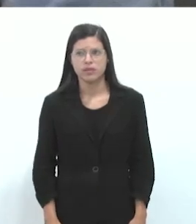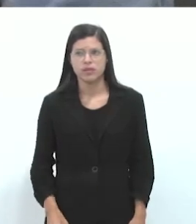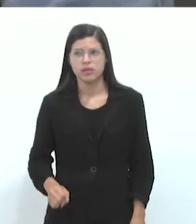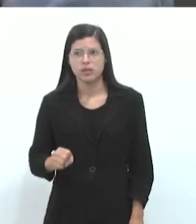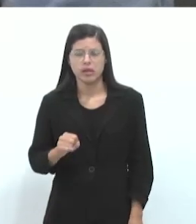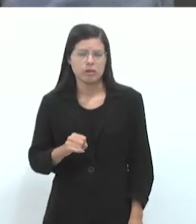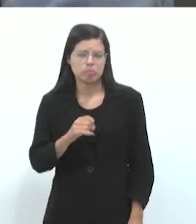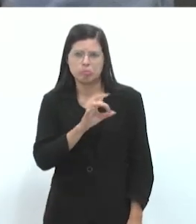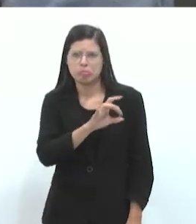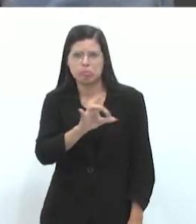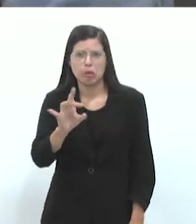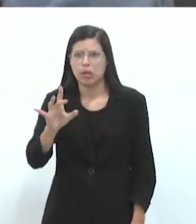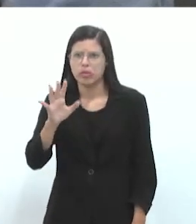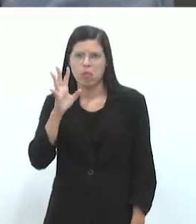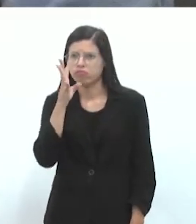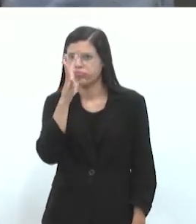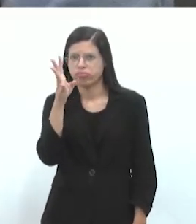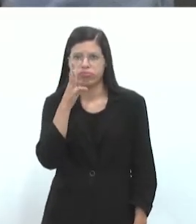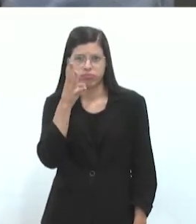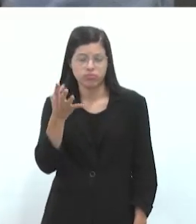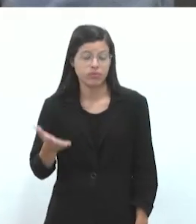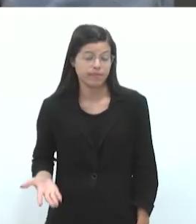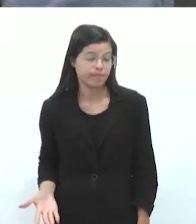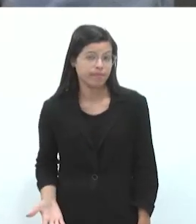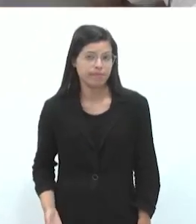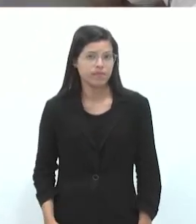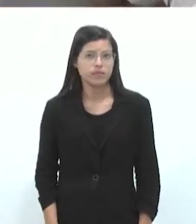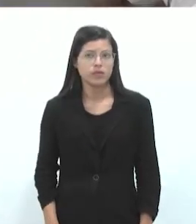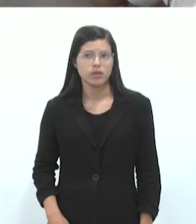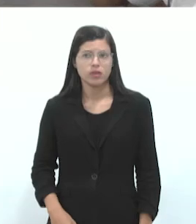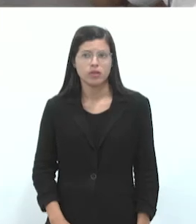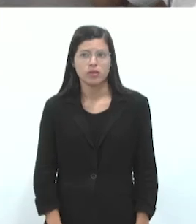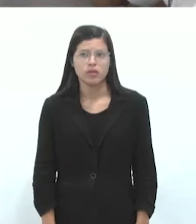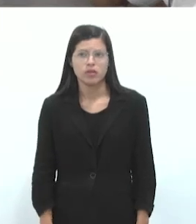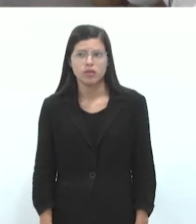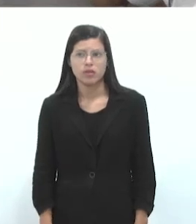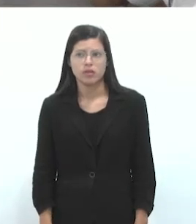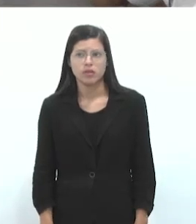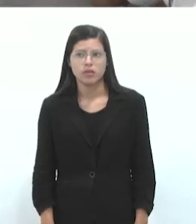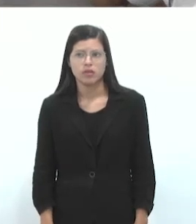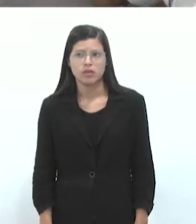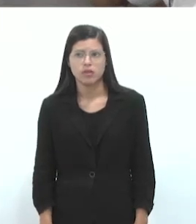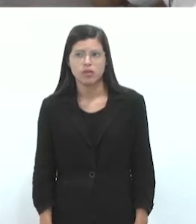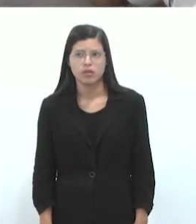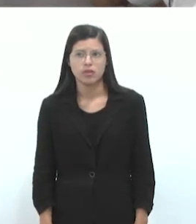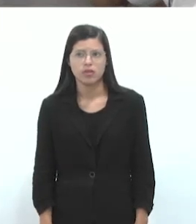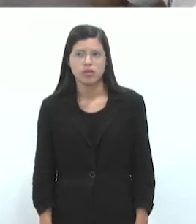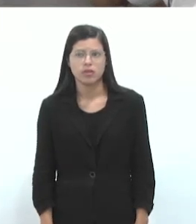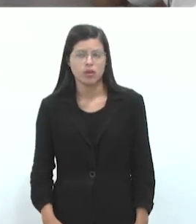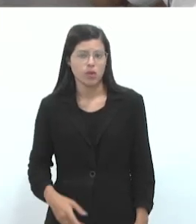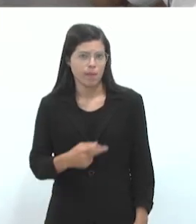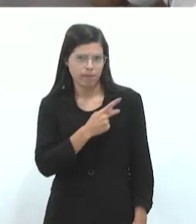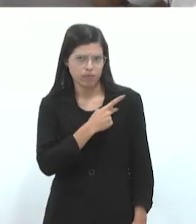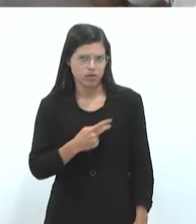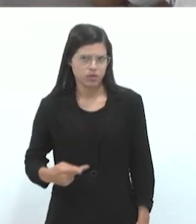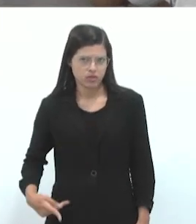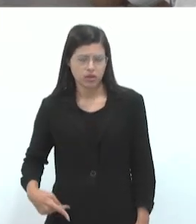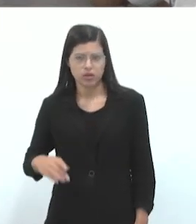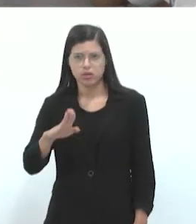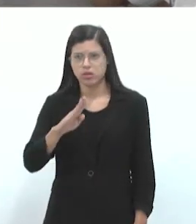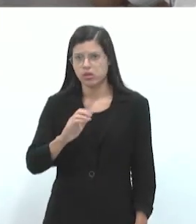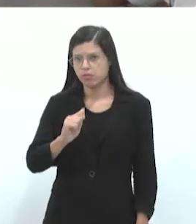um chuta a bola para um lado e vai a na- gente fica e vai na desrespeitado e a contramão, gente é um deputado poder. Paulo. O presidente Bacelar e Vossa Excelência